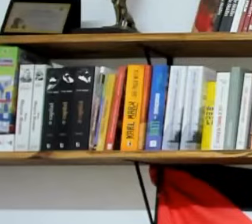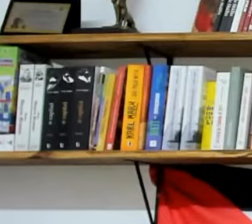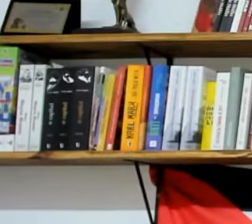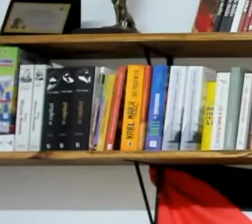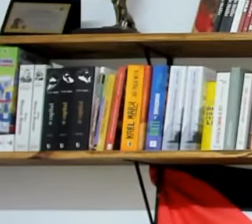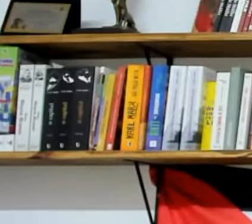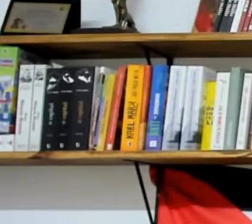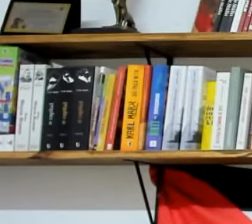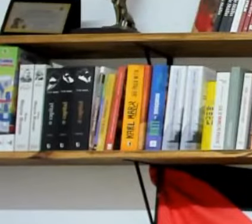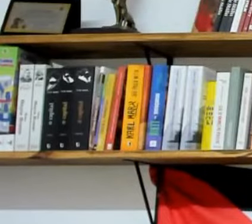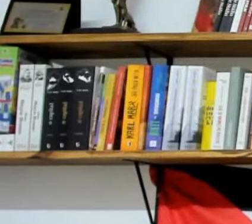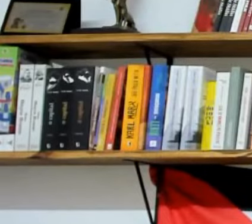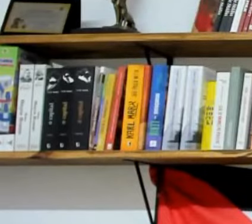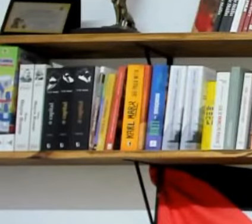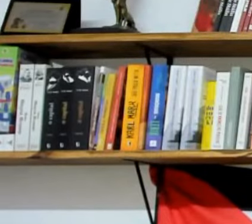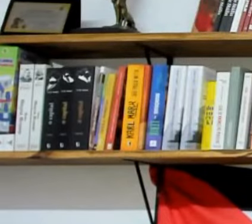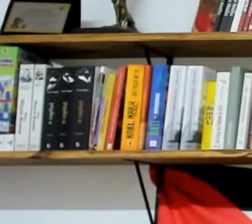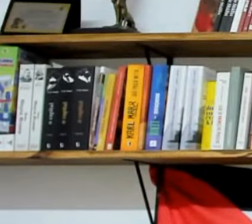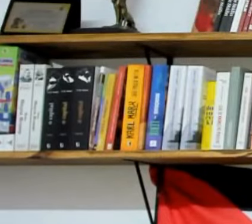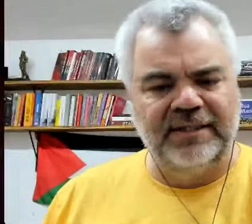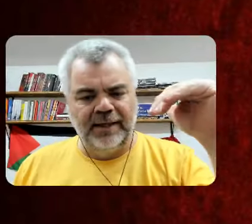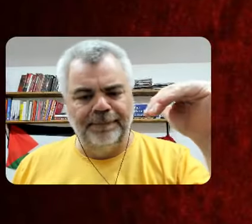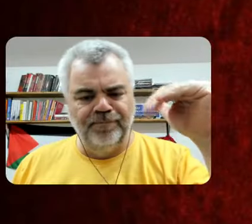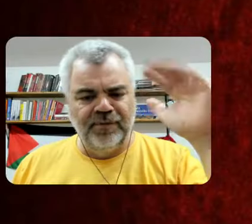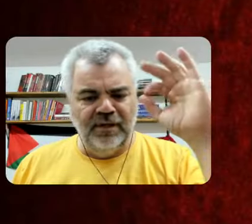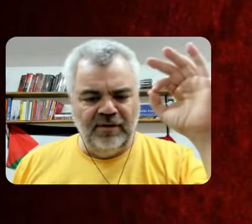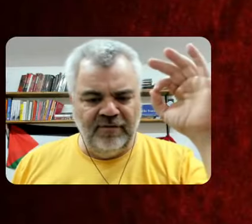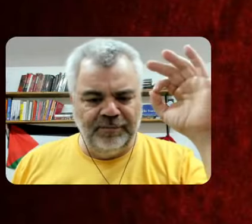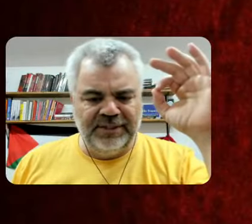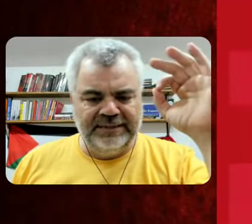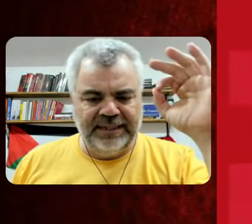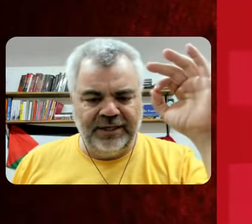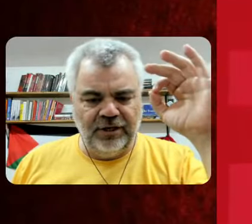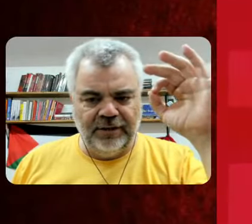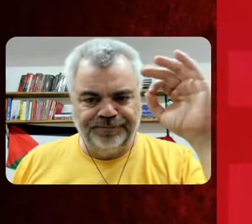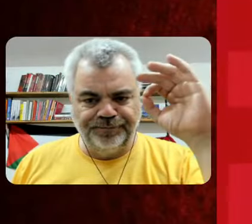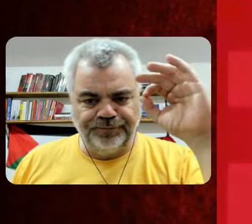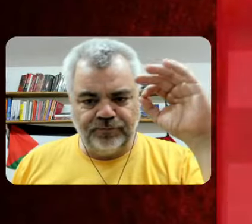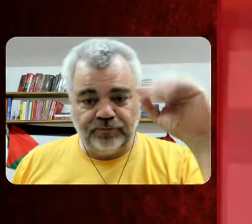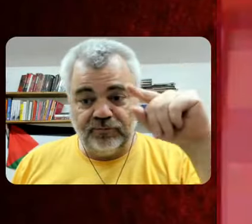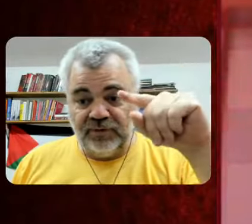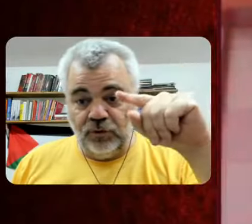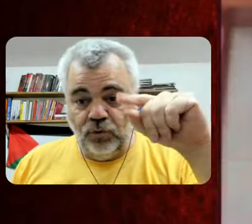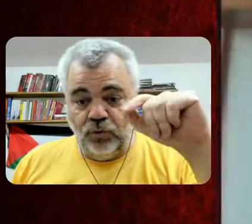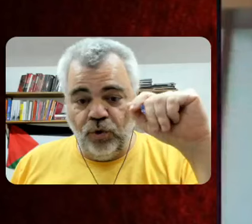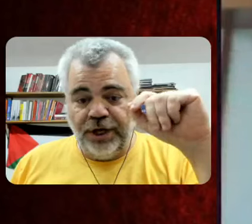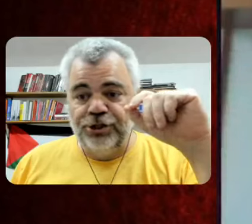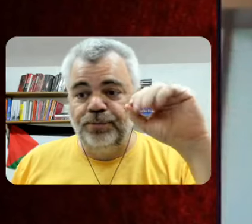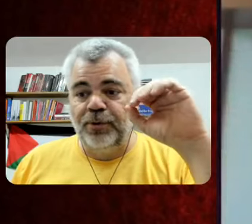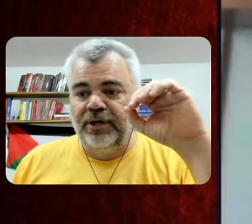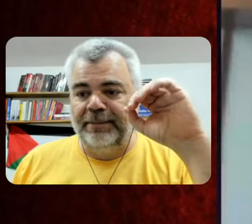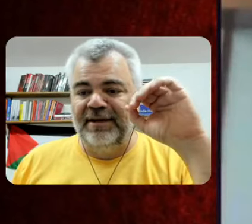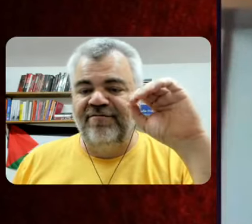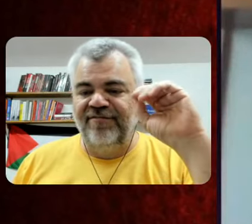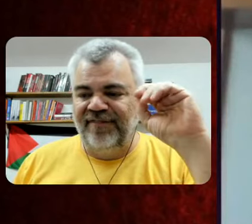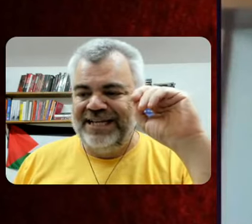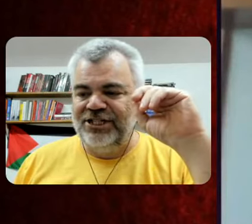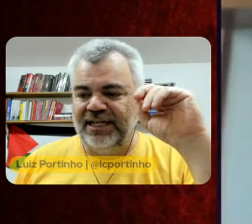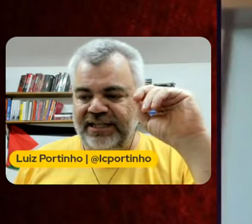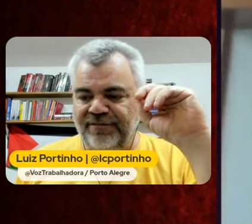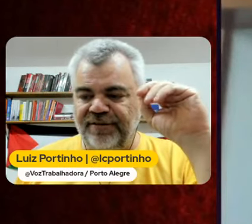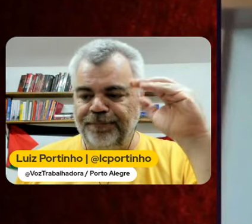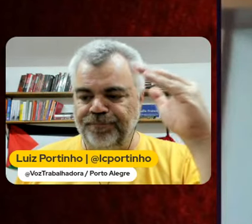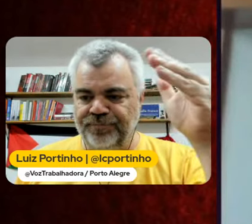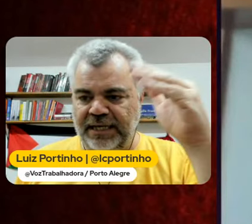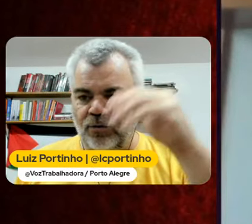colar, tá? Quem tá com essa aí, ó, por favor, tá? Vamos trazer aqui, ó, Tem algo muito importante. O corte do programa